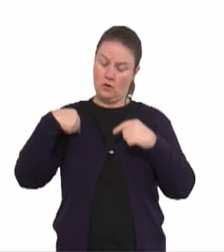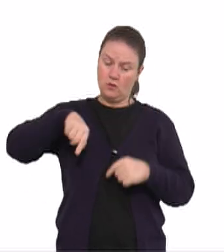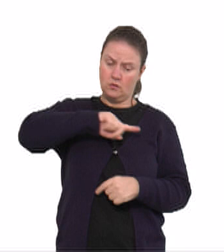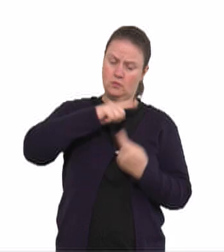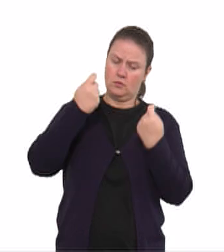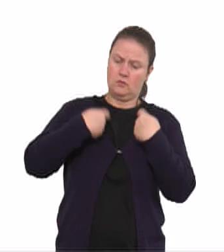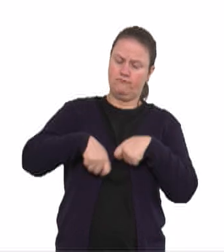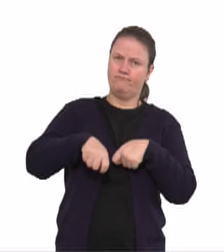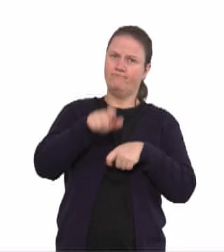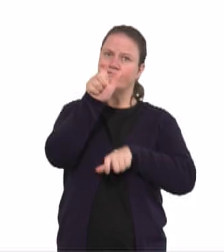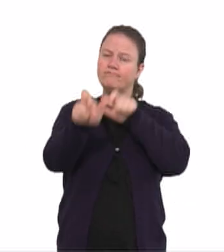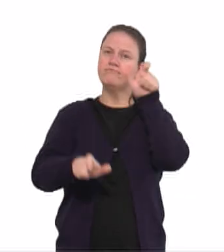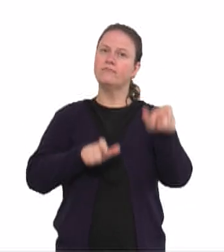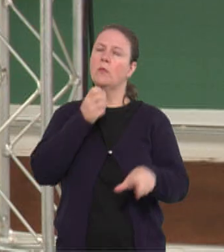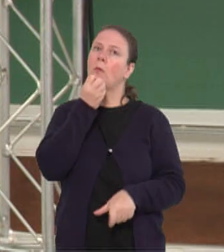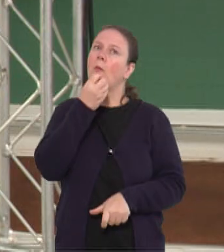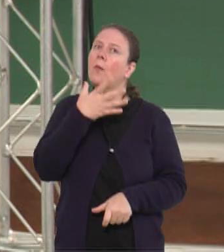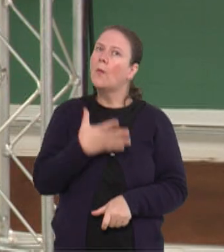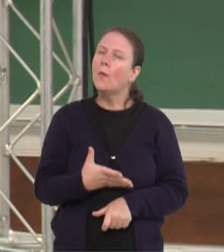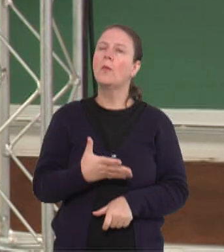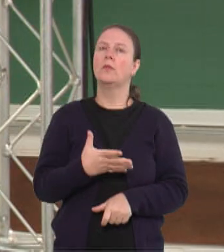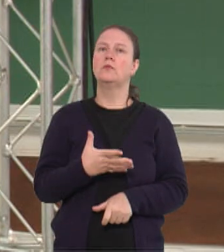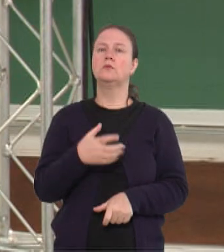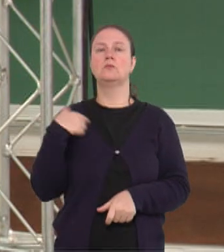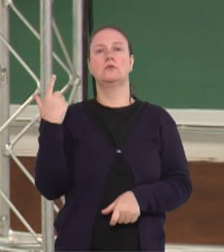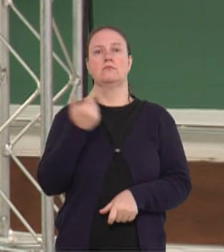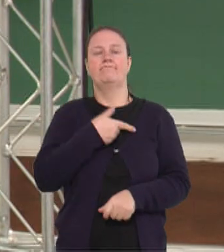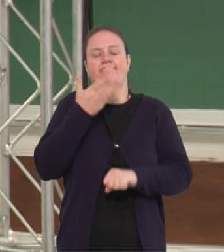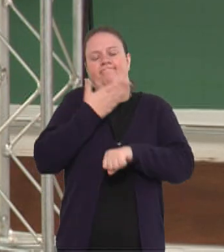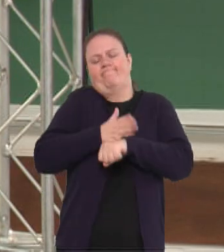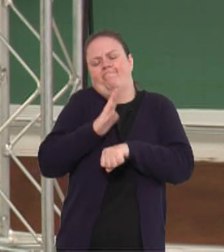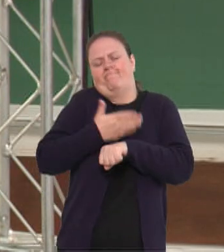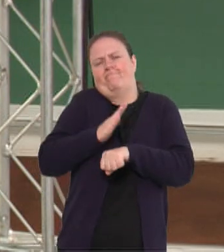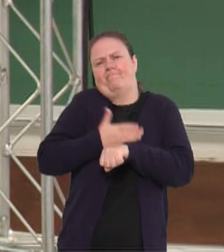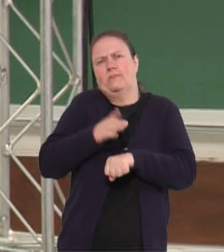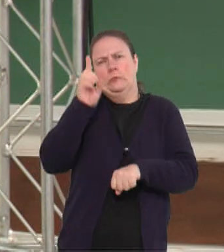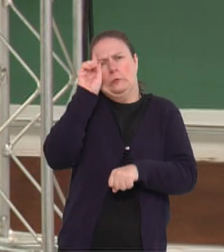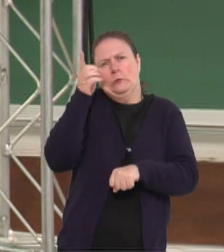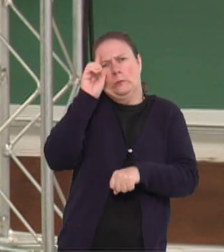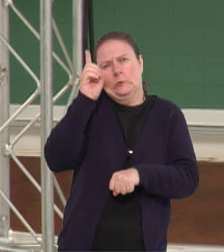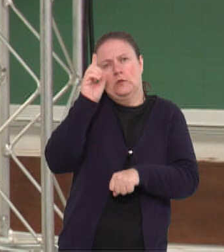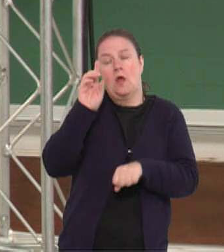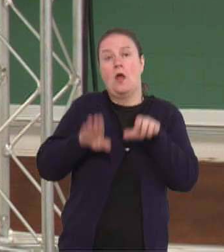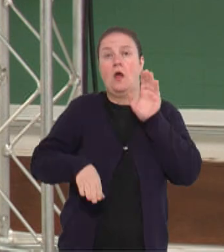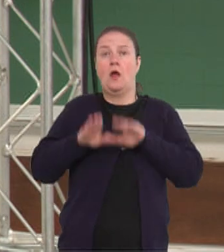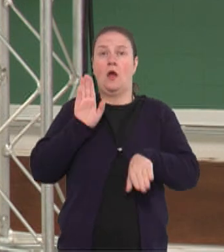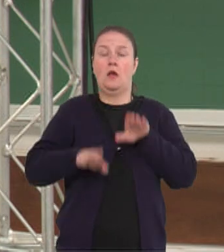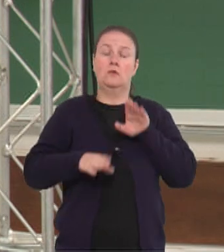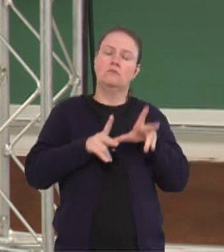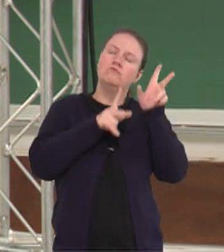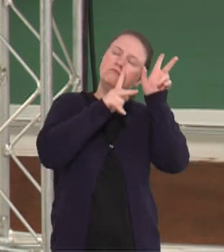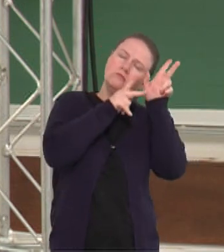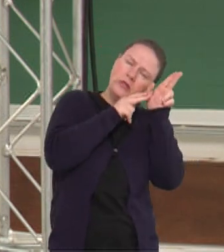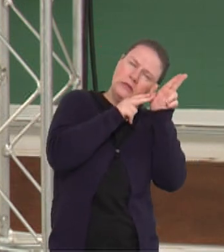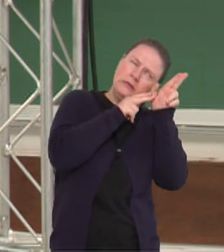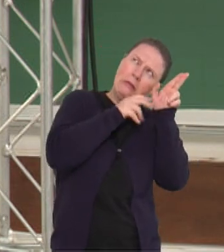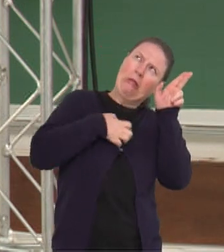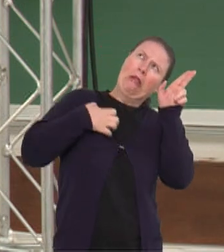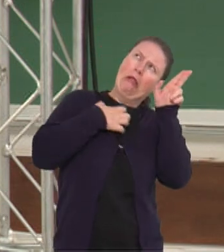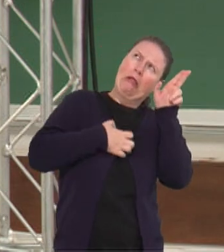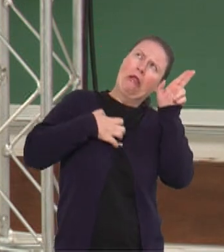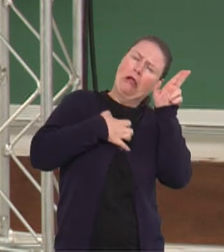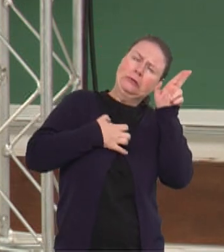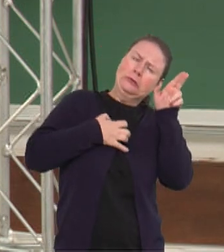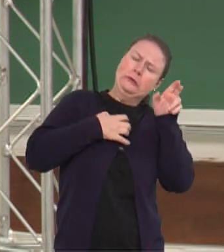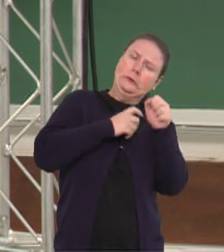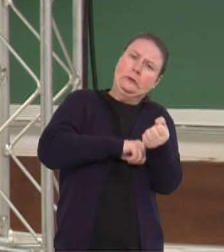exercício diário. Vocês sabiam que às vezes a gente dorme meio nervoso, meio nervosa, e no outro dia, você... Não, tem